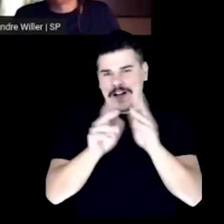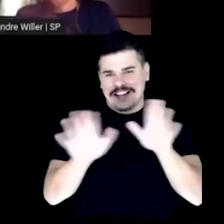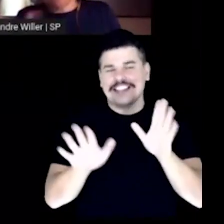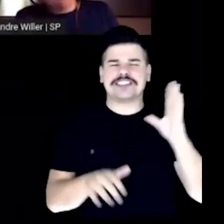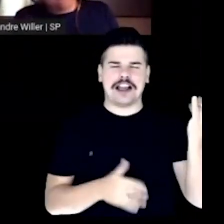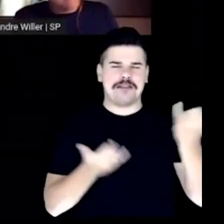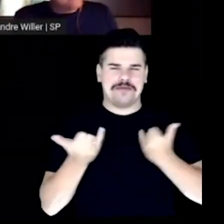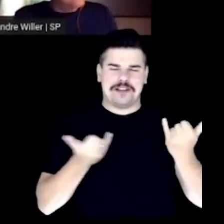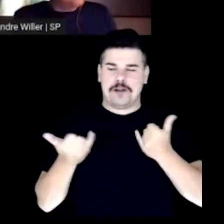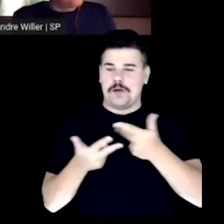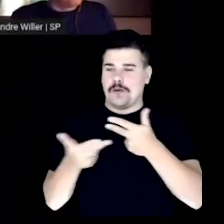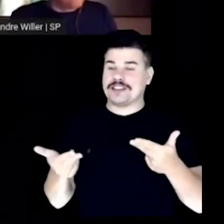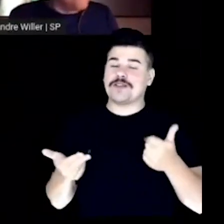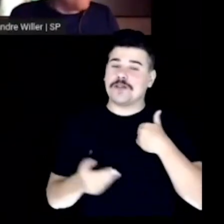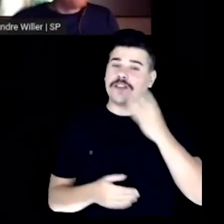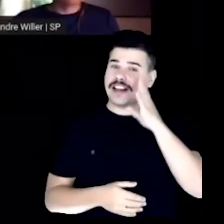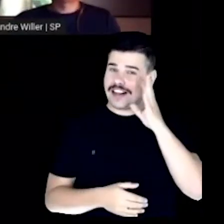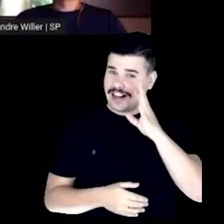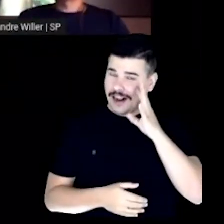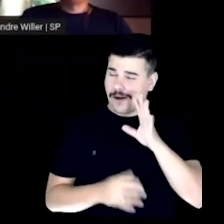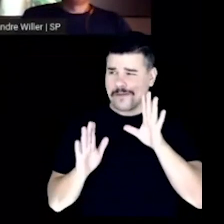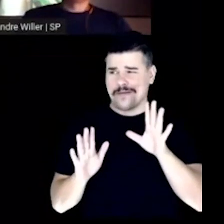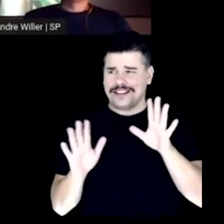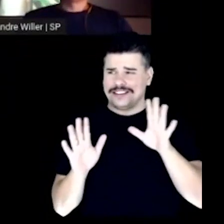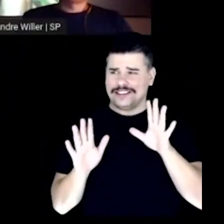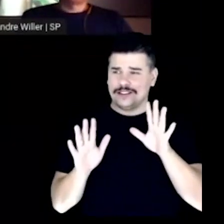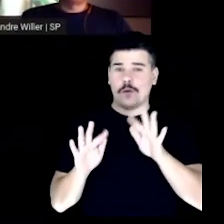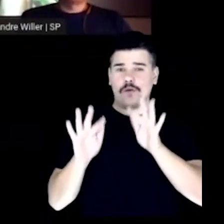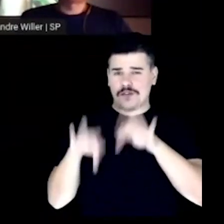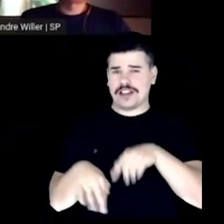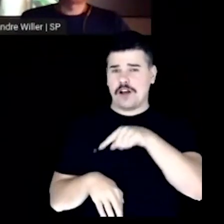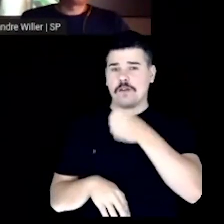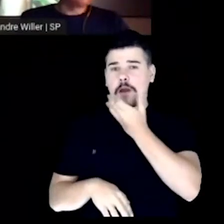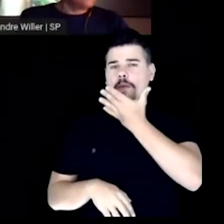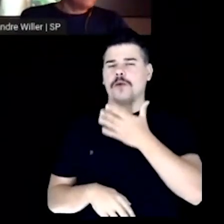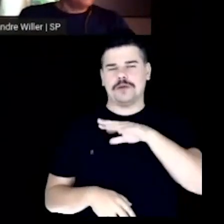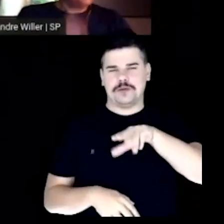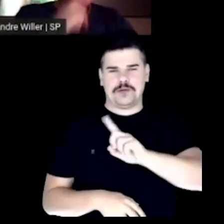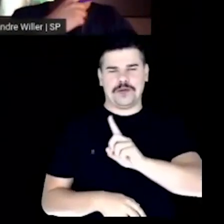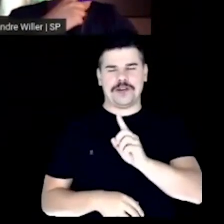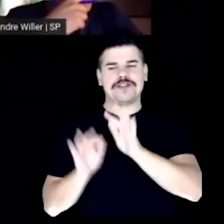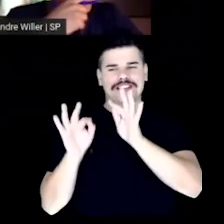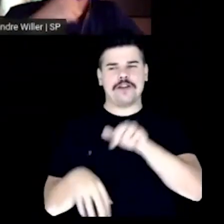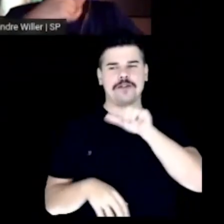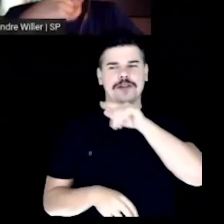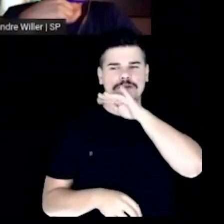Enfim, né? Já ouvi umas coisas assim. Então, assim, foi legal, né? Mas até certo ponto, assim, porque o final foi bem ruim, sabe? Dessa